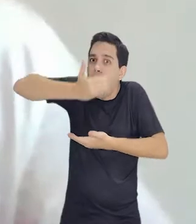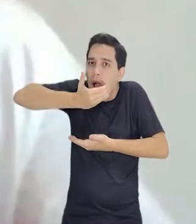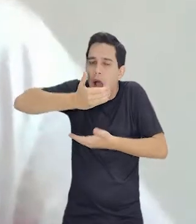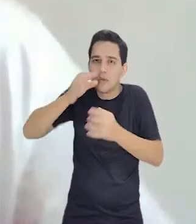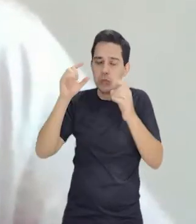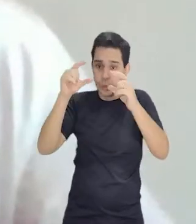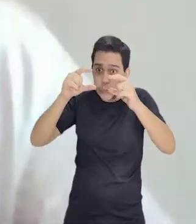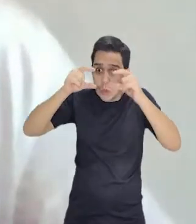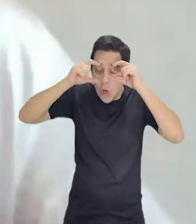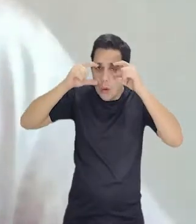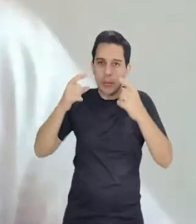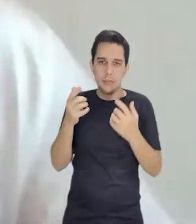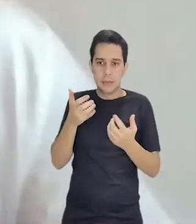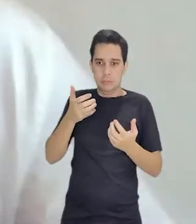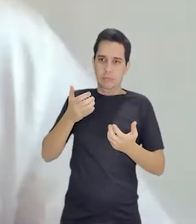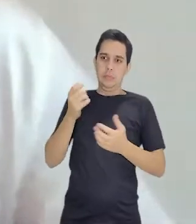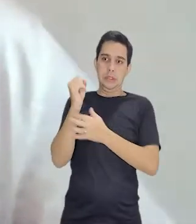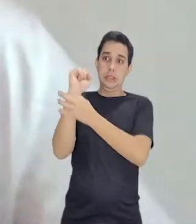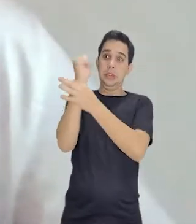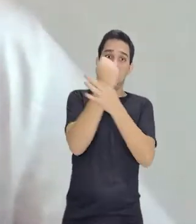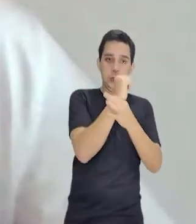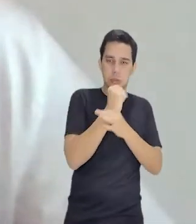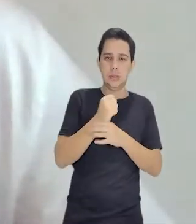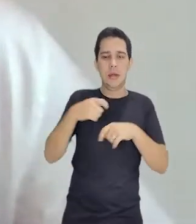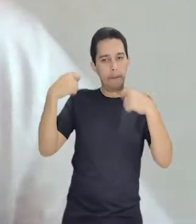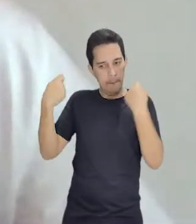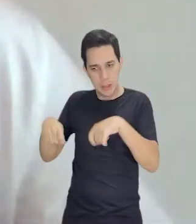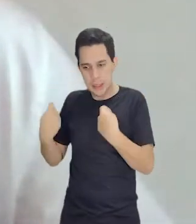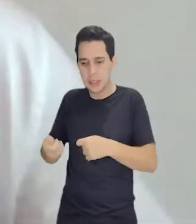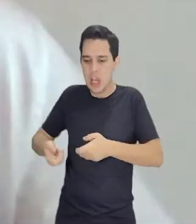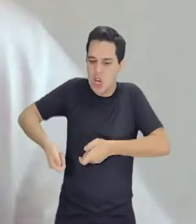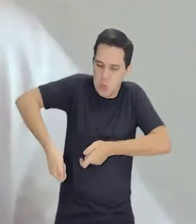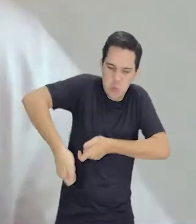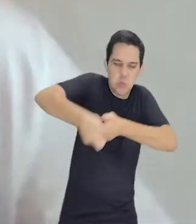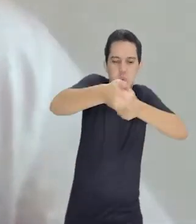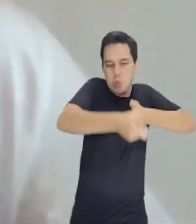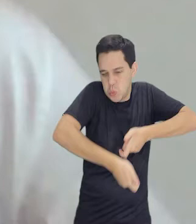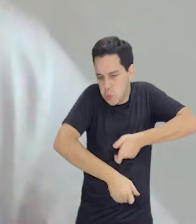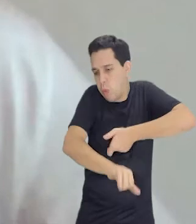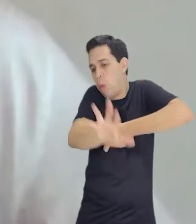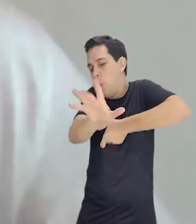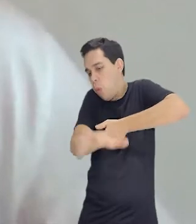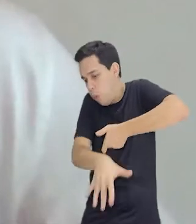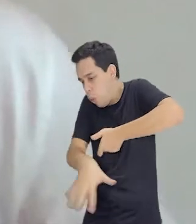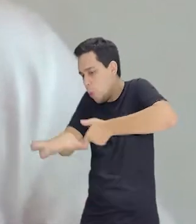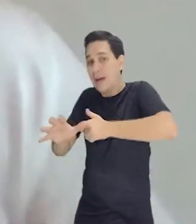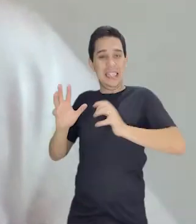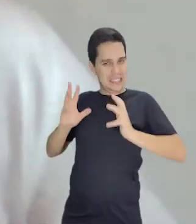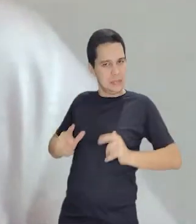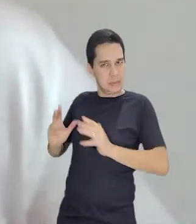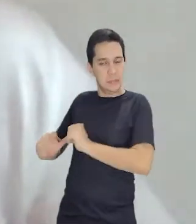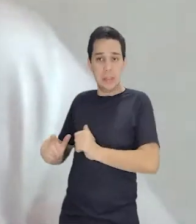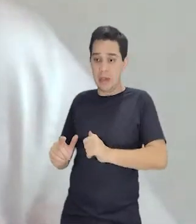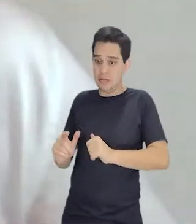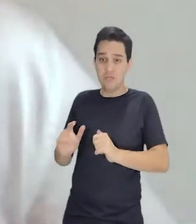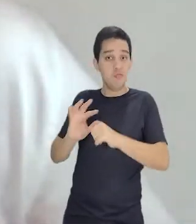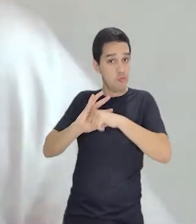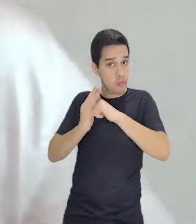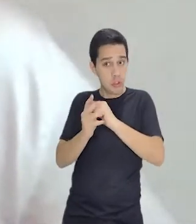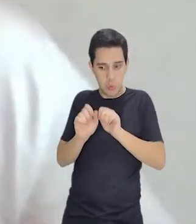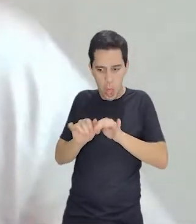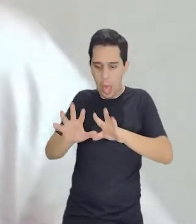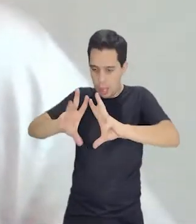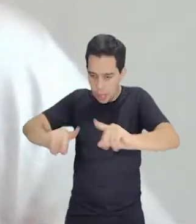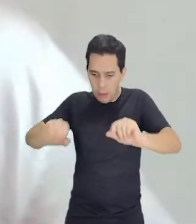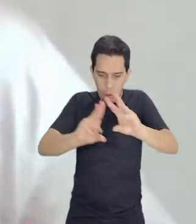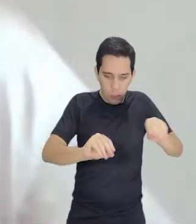há uma higienização que tem que ser, a vigilância sanitária, inclusive, nesses municípios. Ela fez a